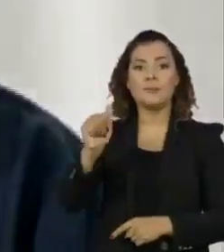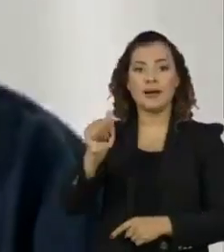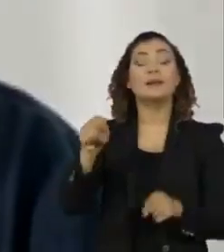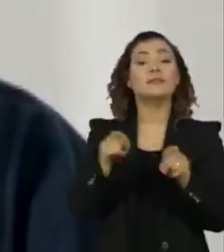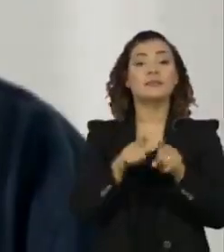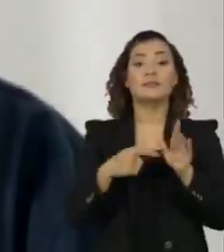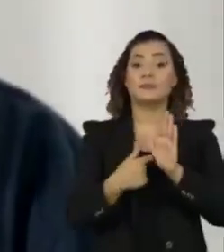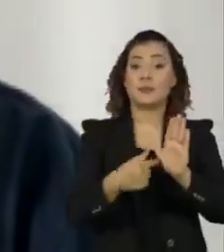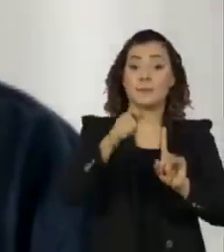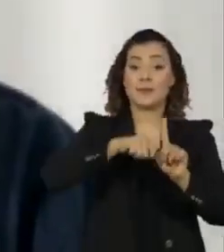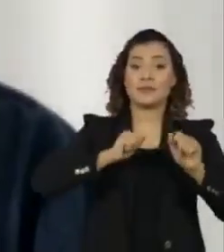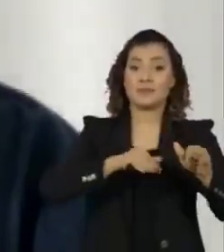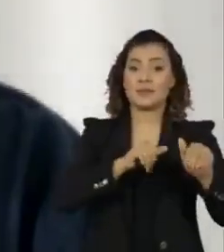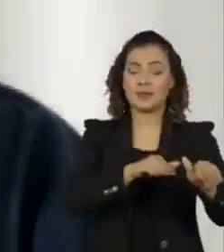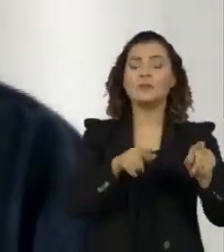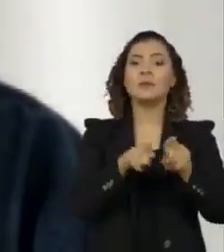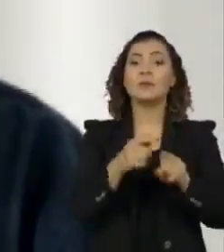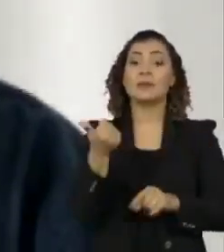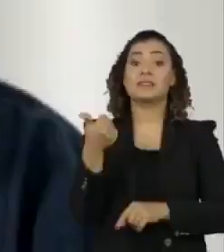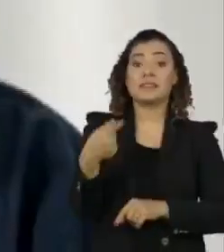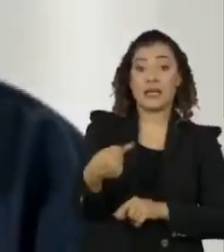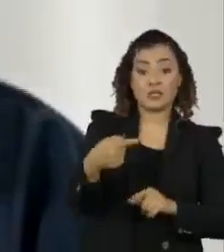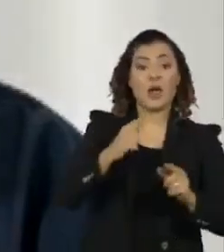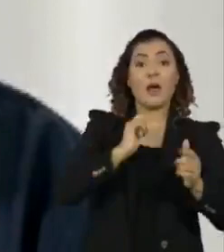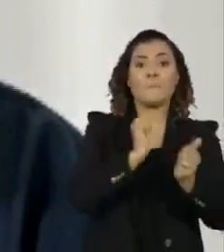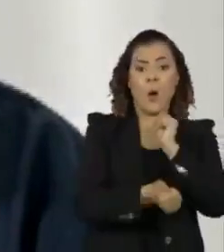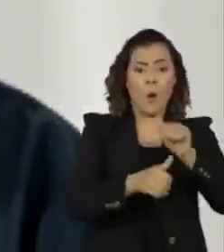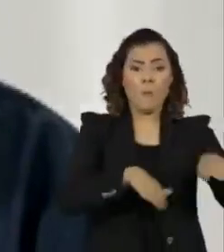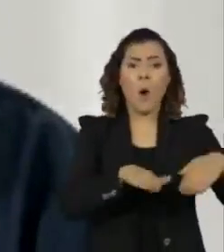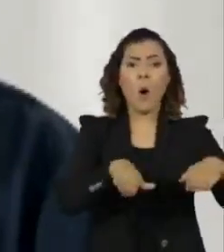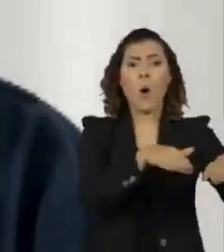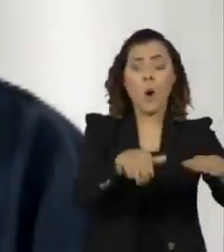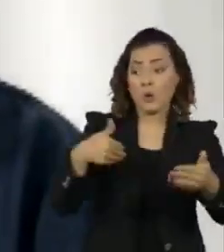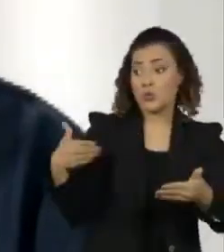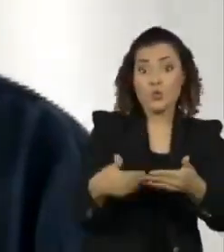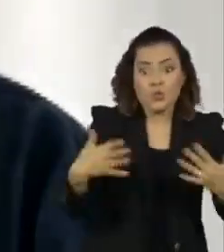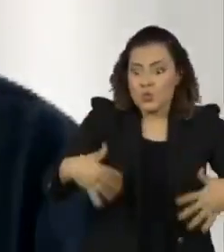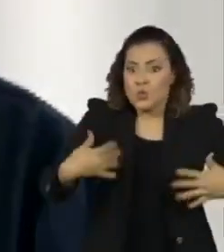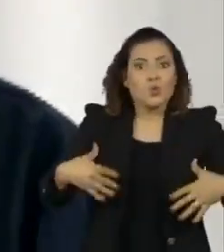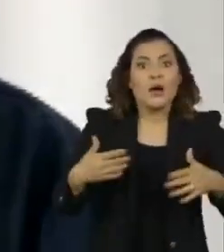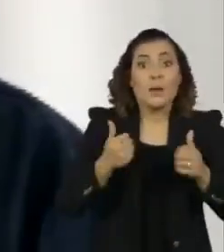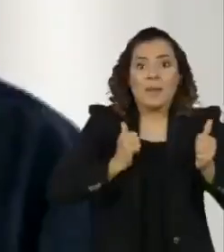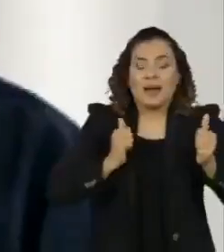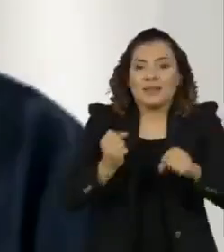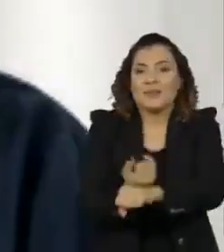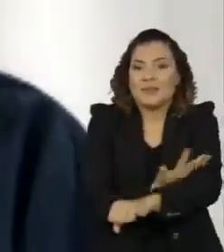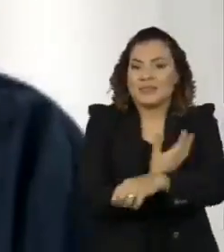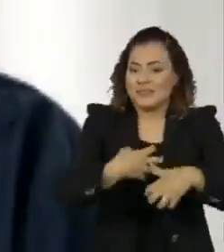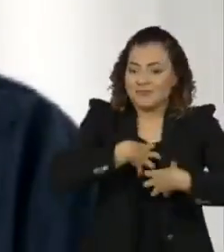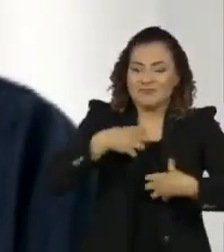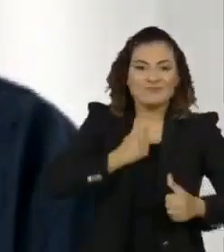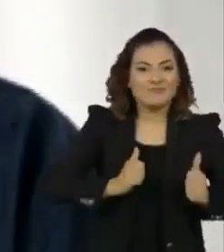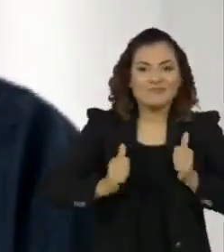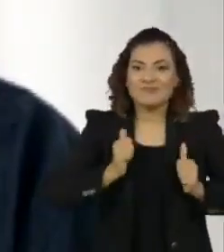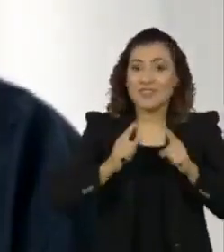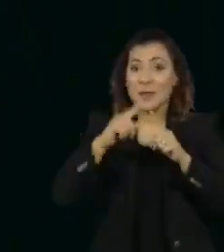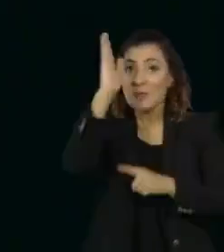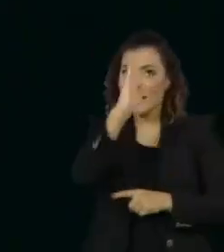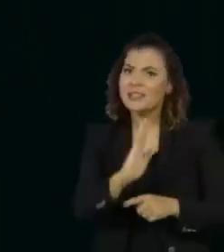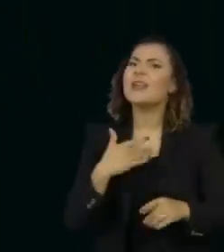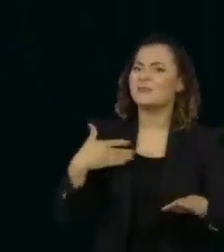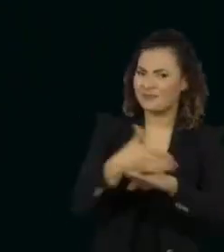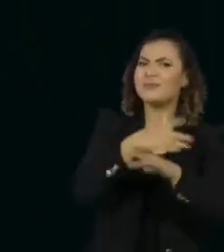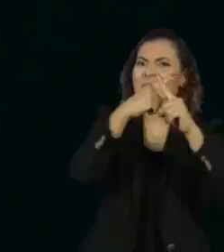mês de setembro. 17 corridas em 5 meses, um calendário bastante apertado, mas emoção não vai faltar e nem brasileiros na